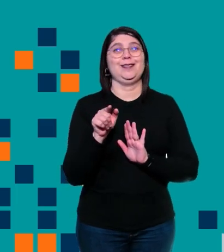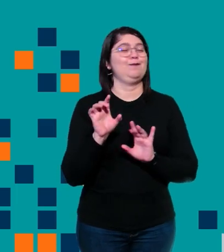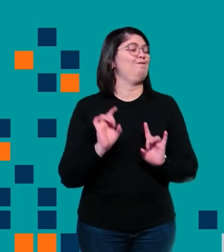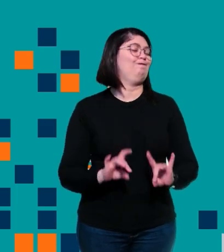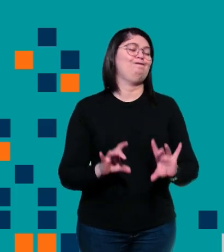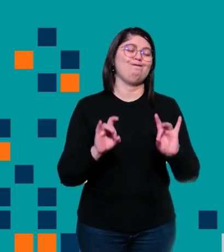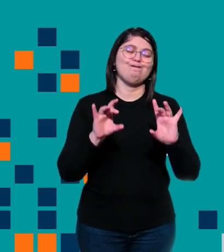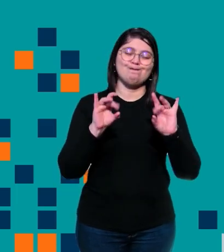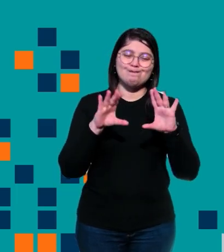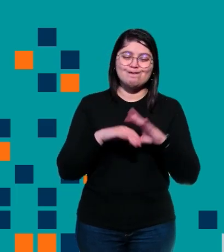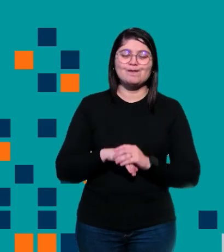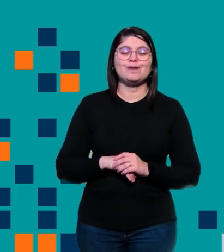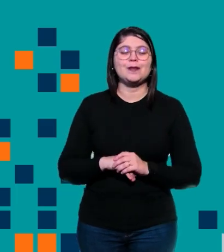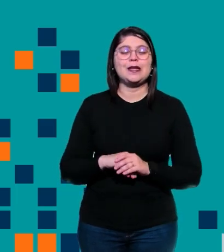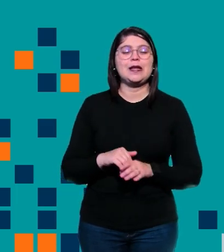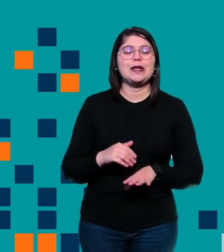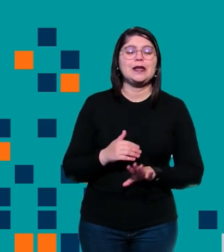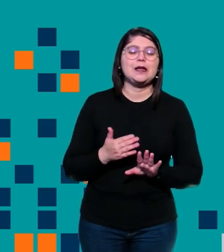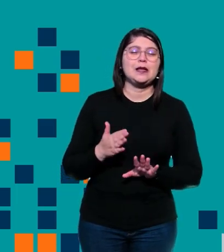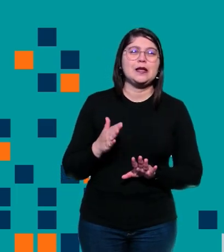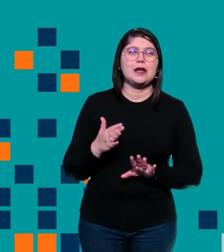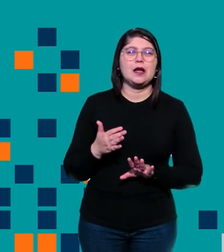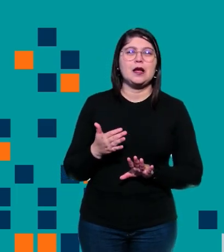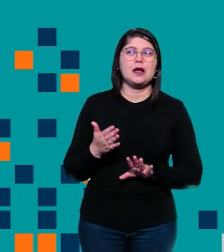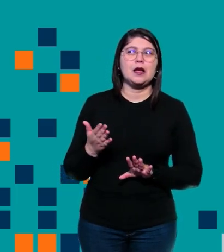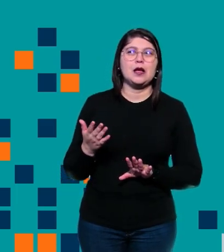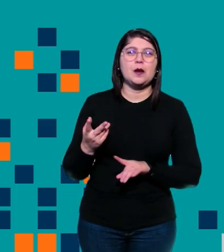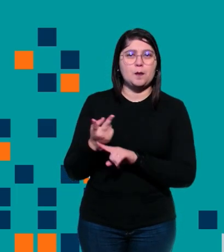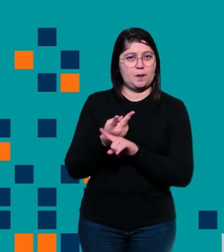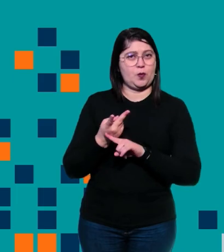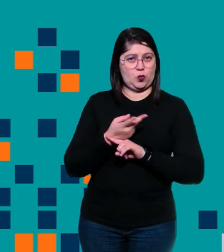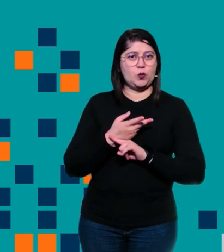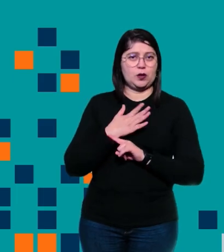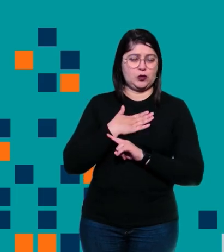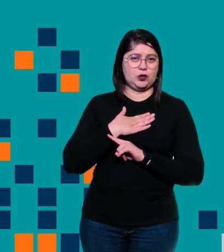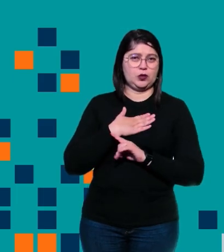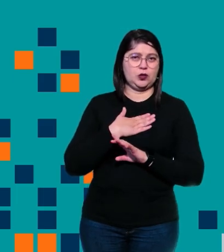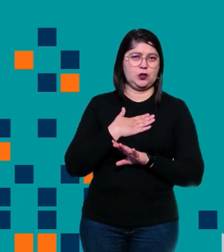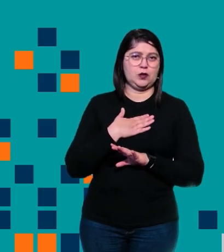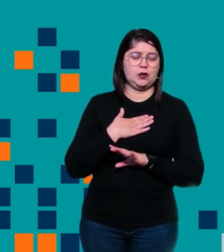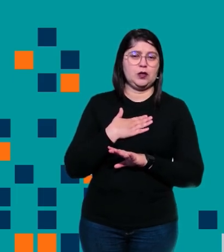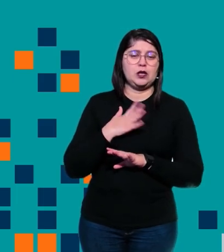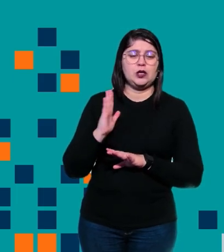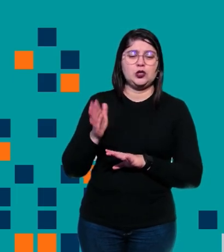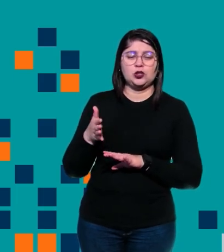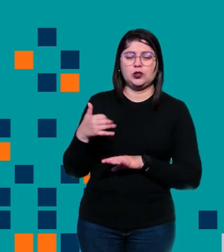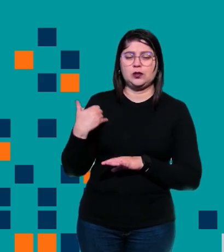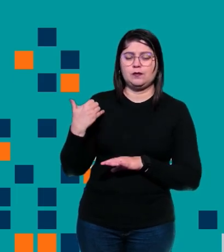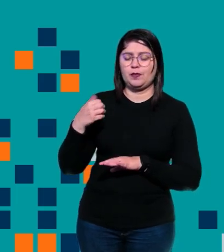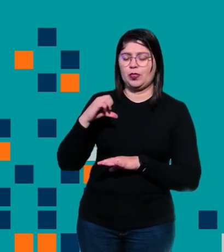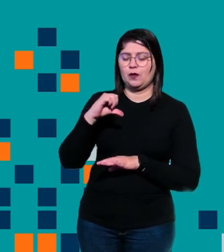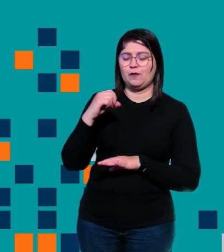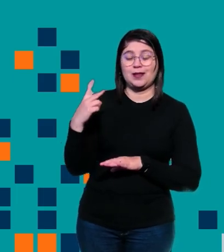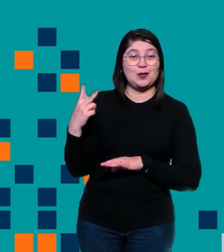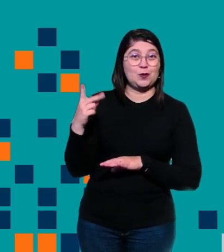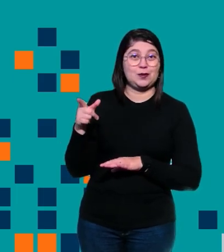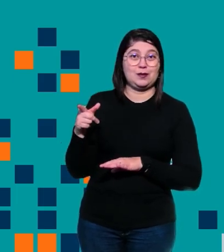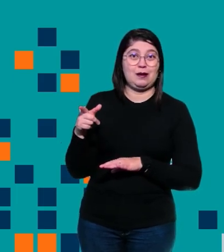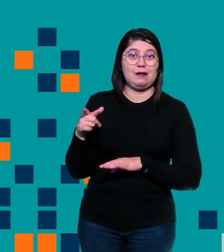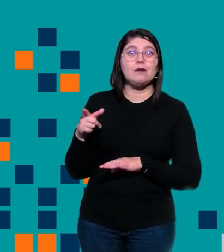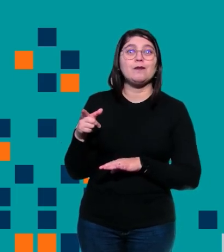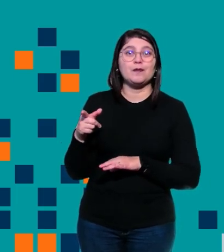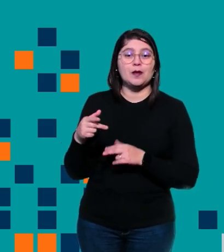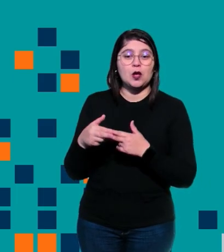é um senhor de 90, quando ele procurou a gente, ele tinha 92 anos, o maior colecionador do mundo